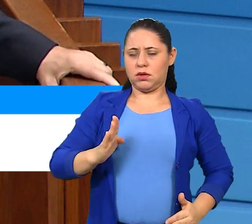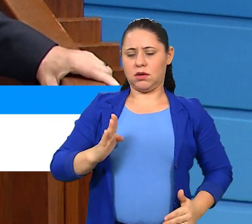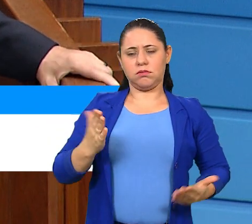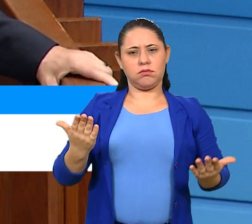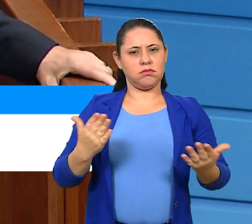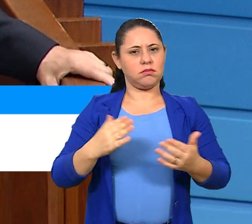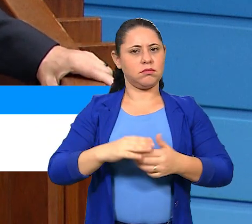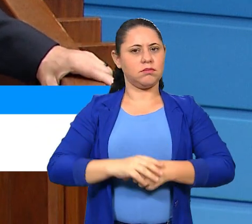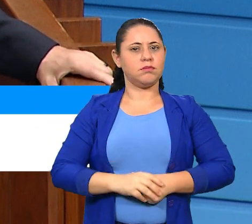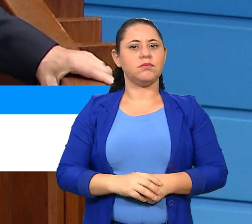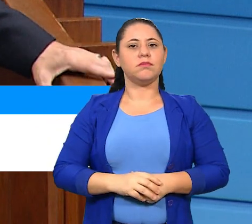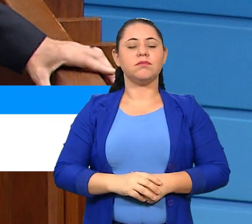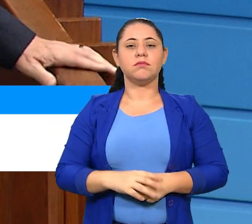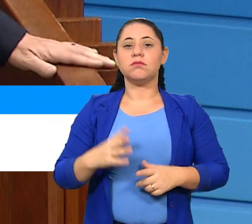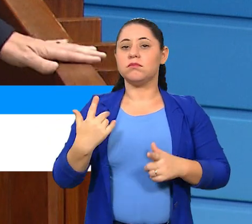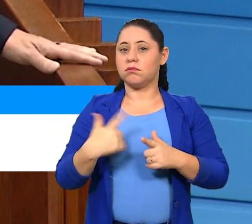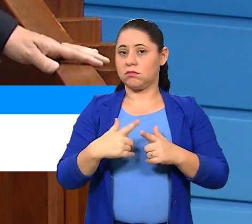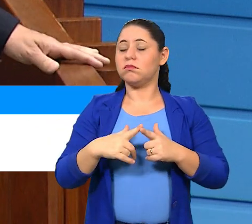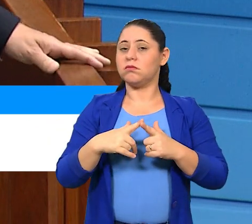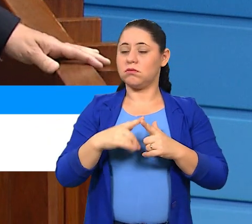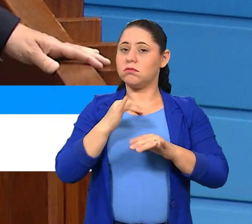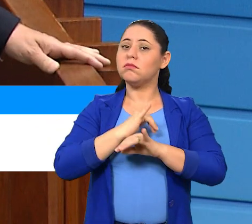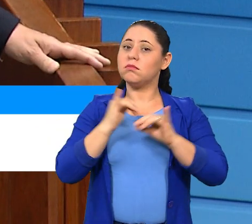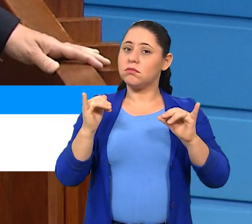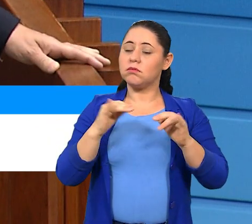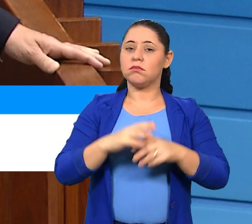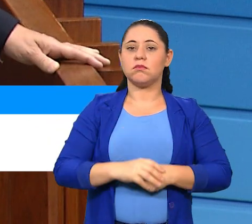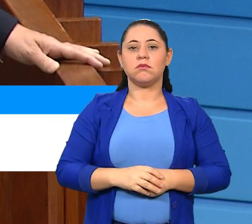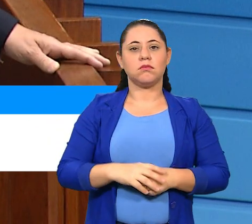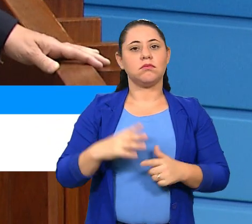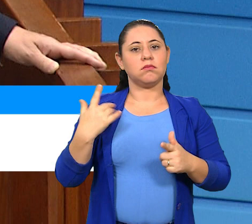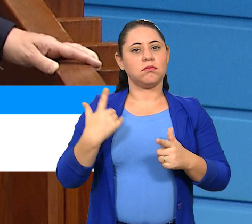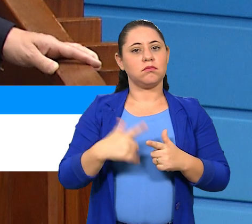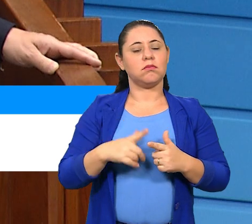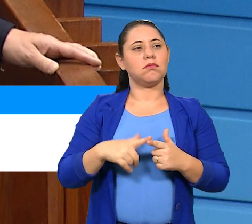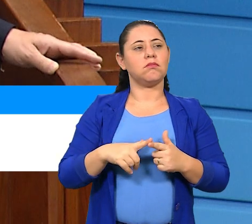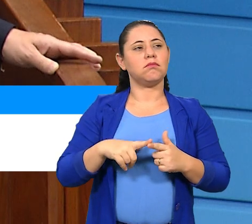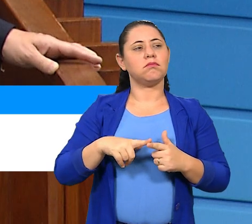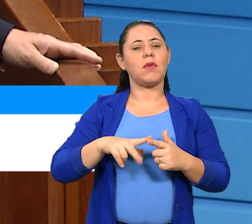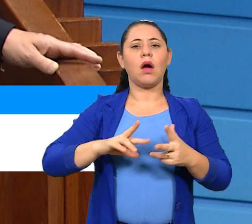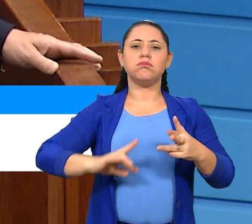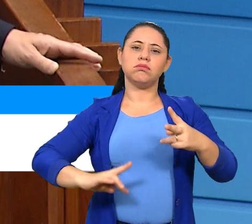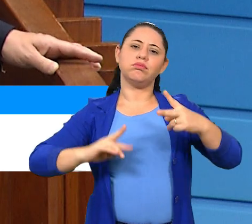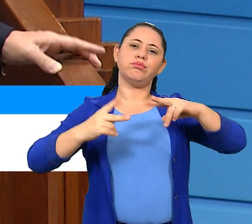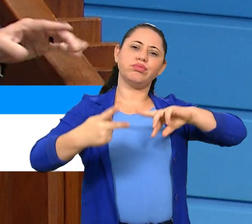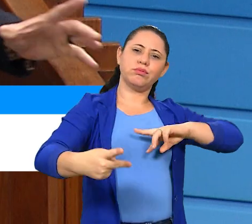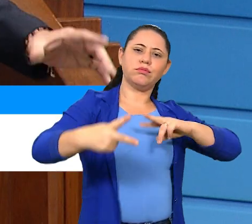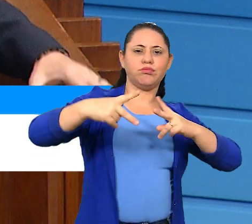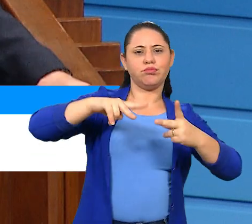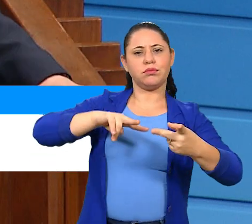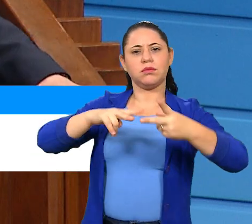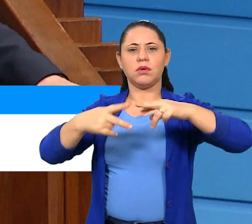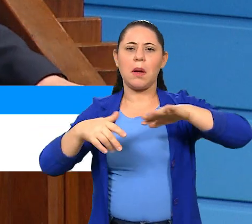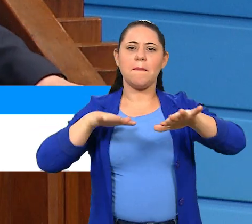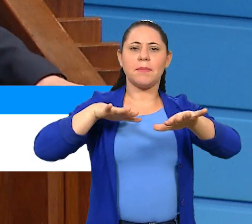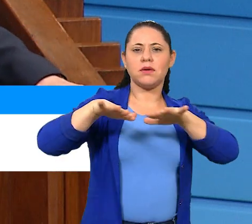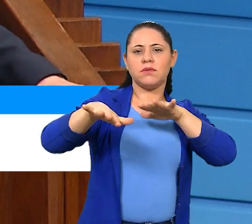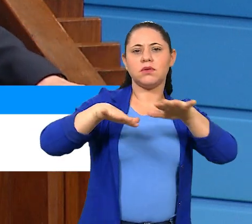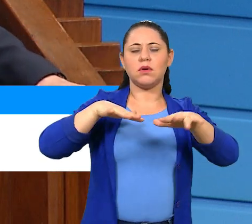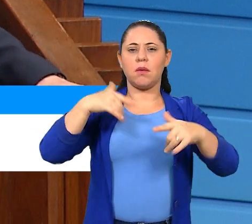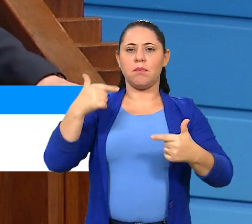pelo exército brasileiro pelas Forças Armadas por que que eu digo isso porque vez ou outra